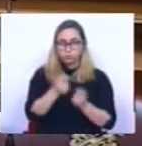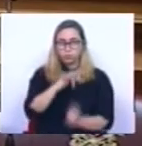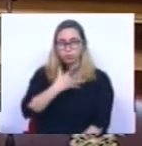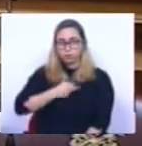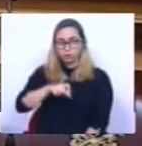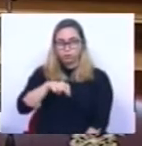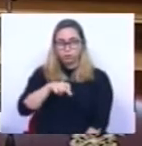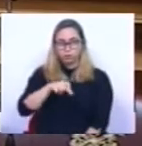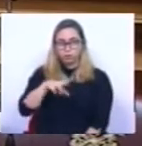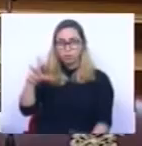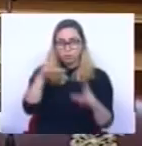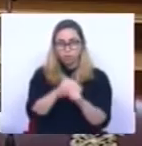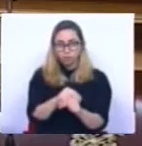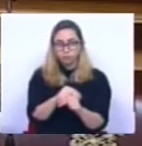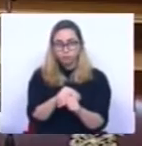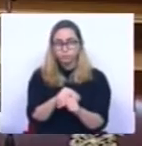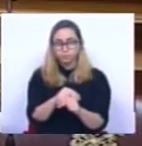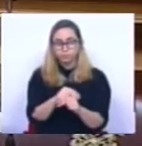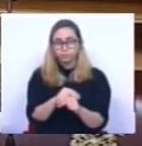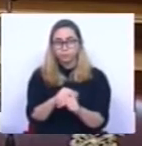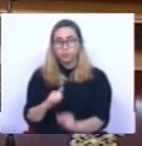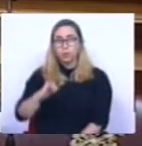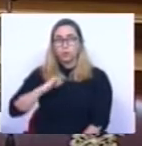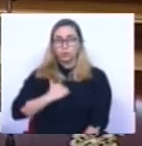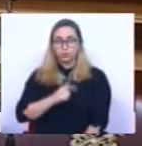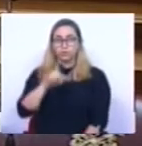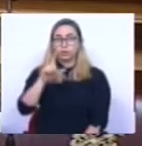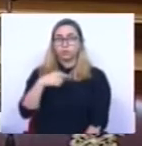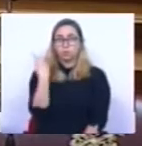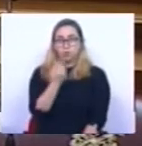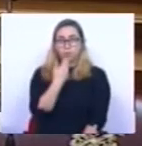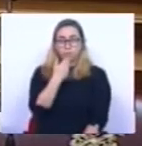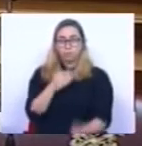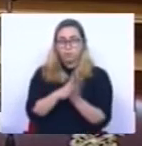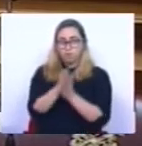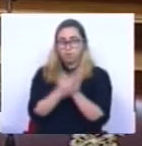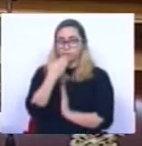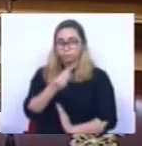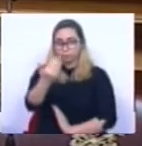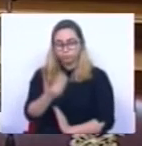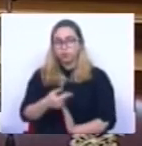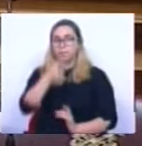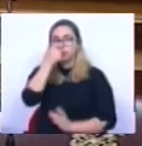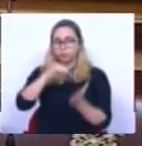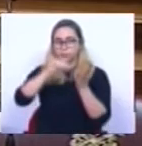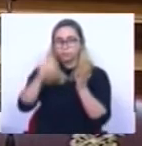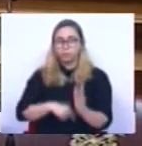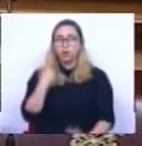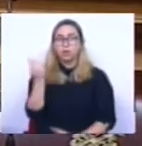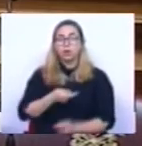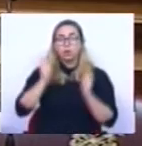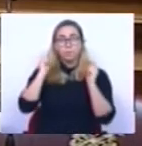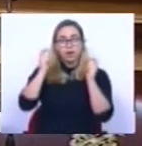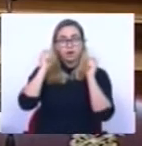Nova, que os peticionários, os verdes, aproveitam para saudar, referindo que acompanhamos as preocupações